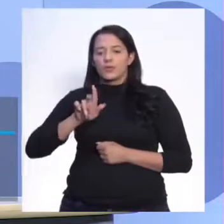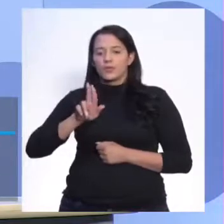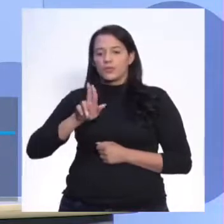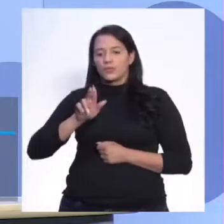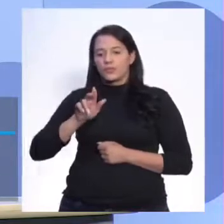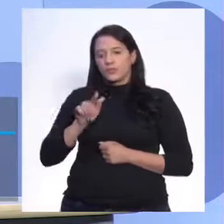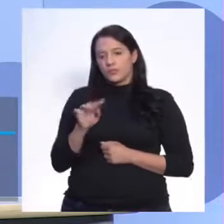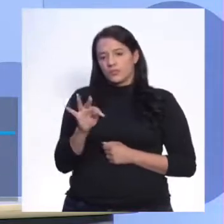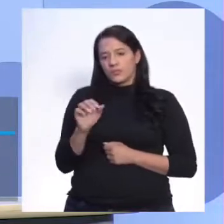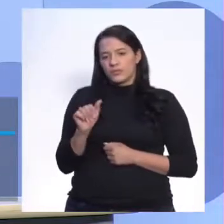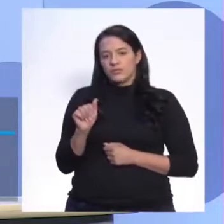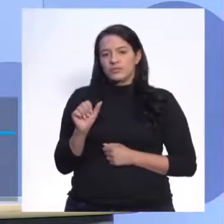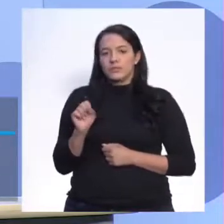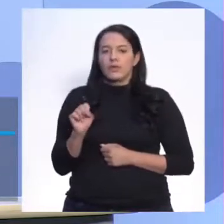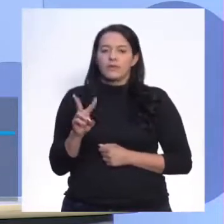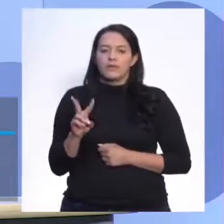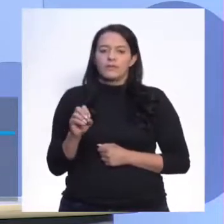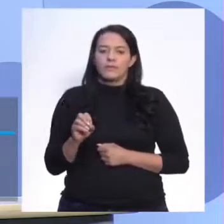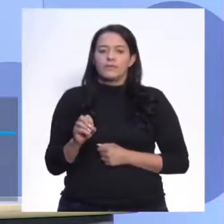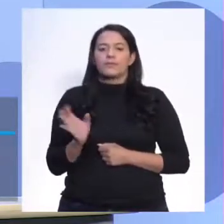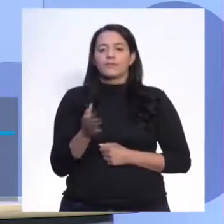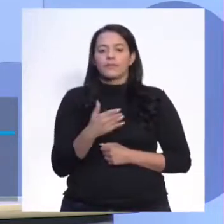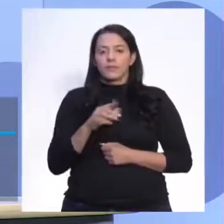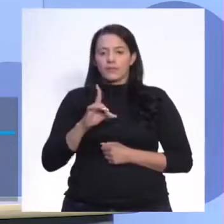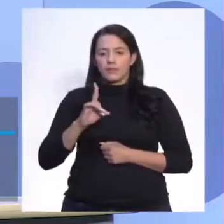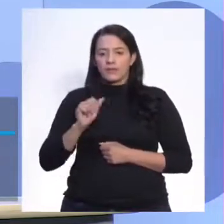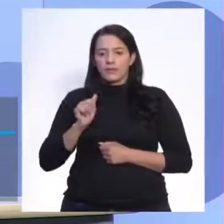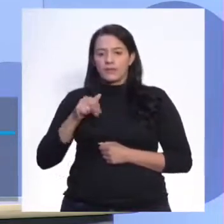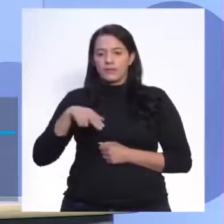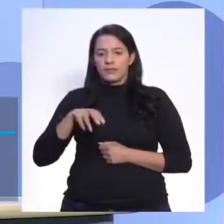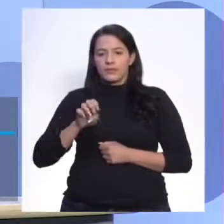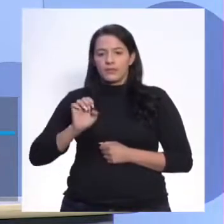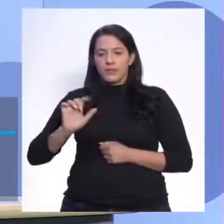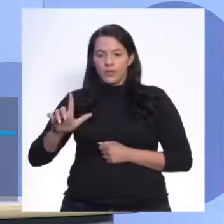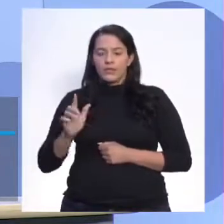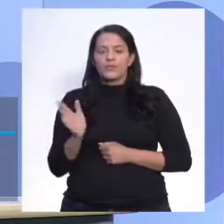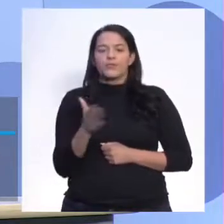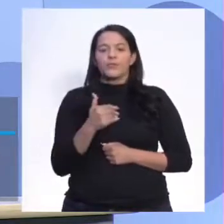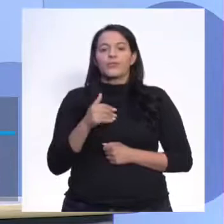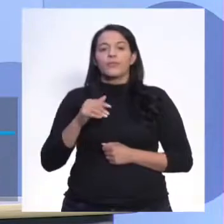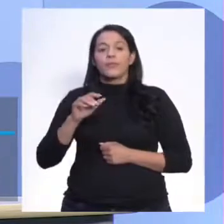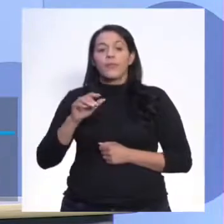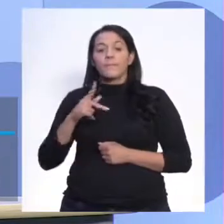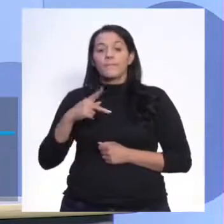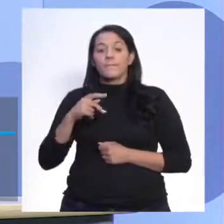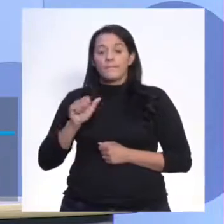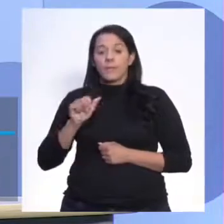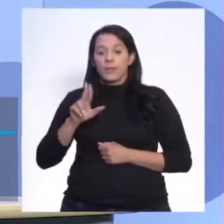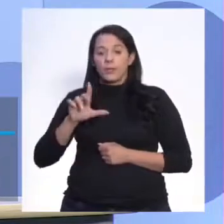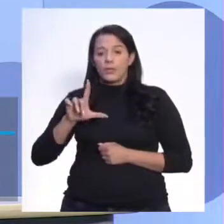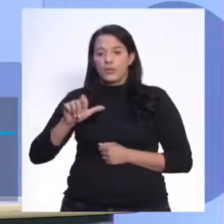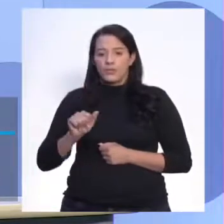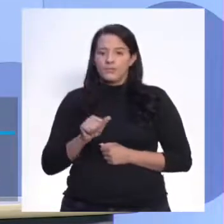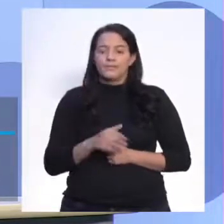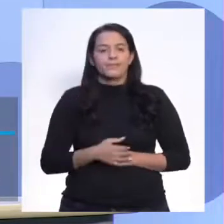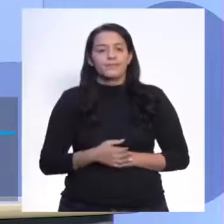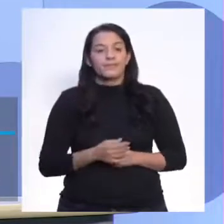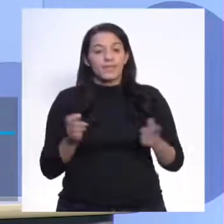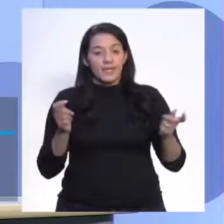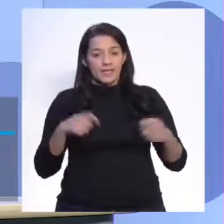professora Alessandra, Daniel, Estela, Matheus, Railson e Lucas, da professora Paula. E aí, professora Inês,